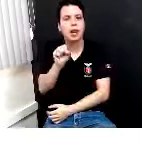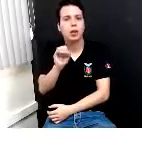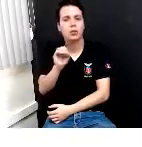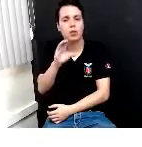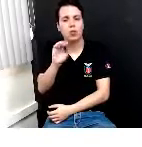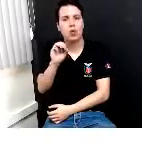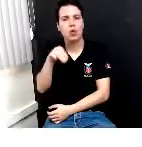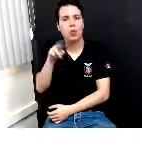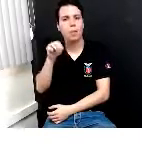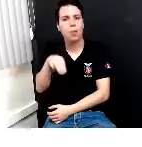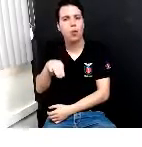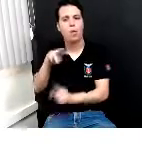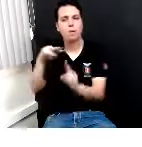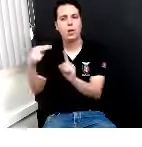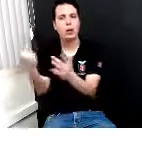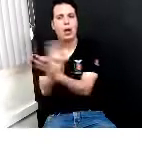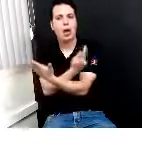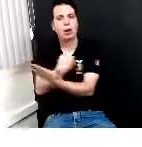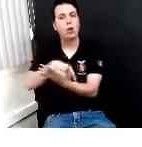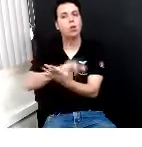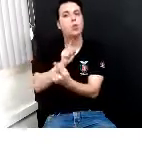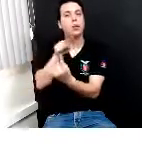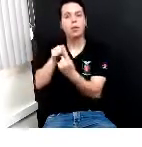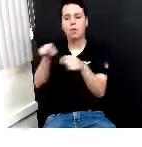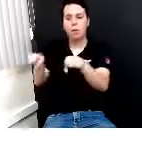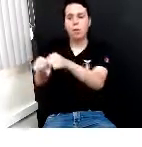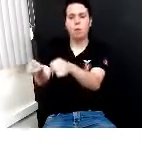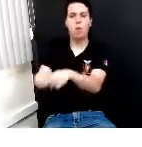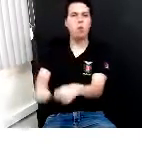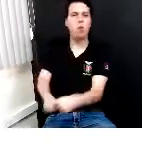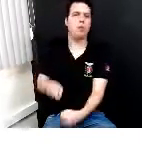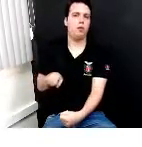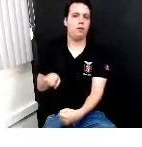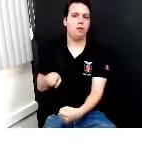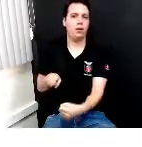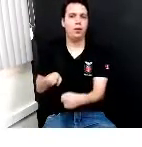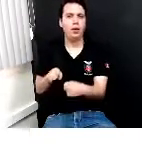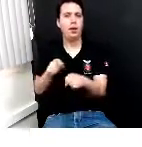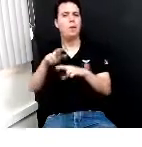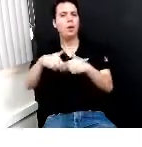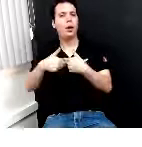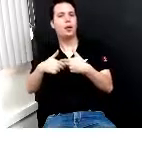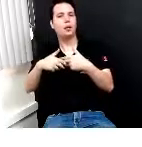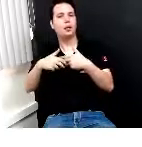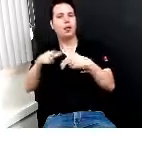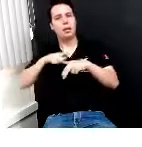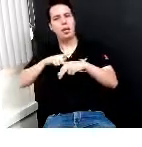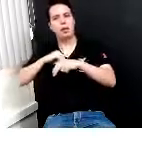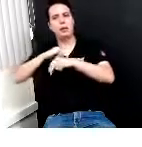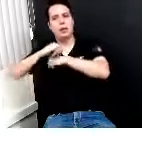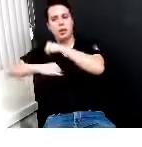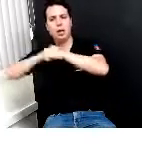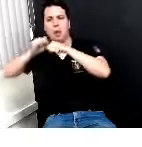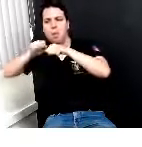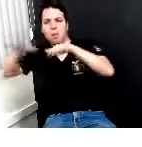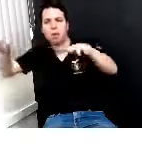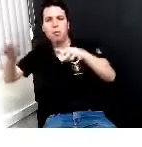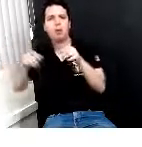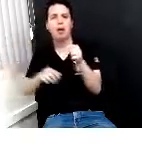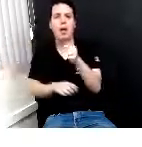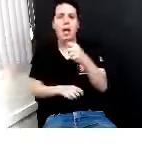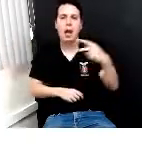as mensagens que a gente recebe nos nossos aplicativos. Grande parte dessas informações ela tem validade, porém, nós também não